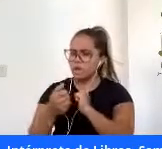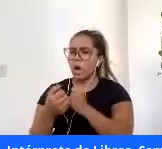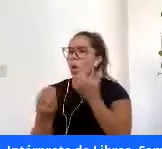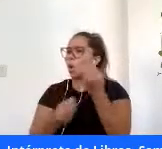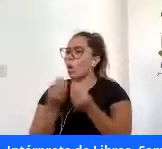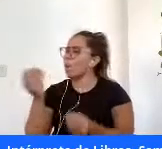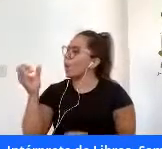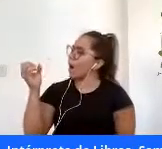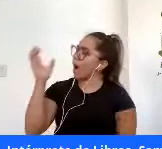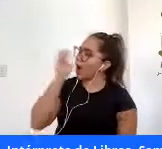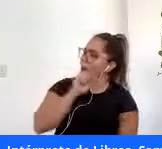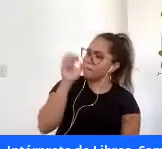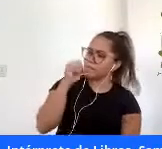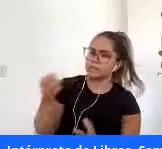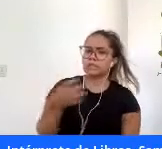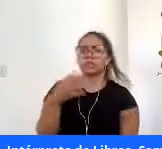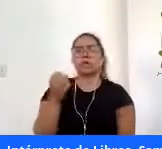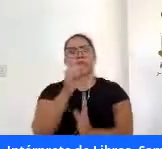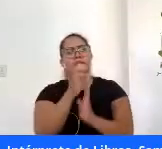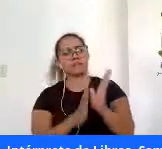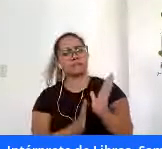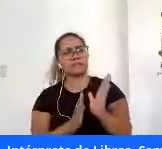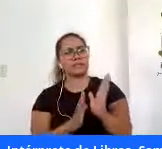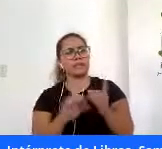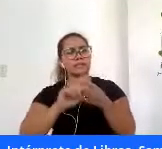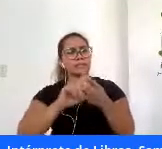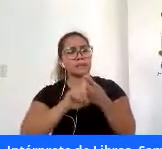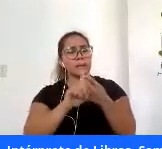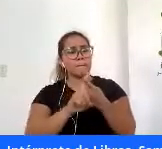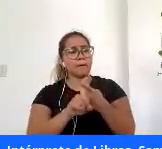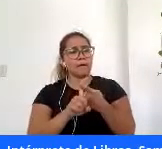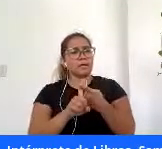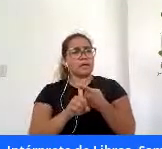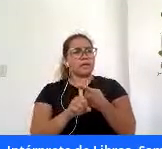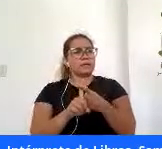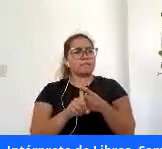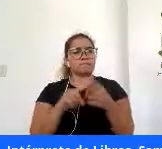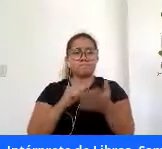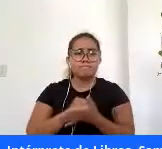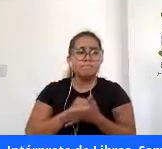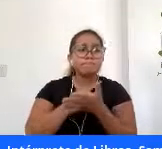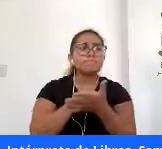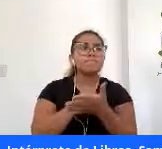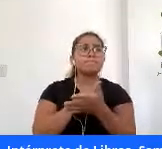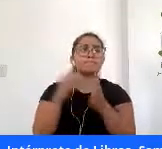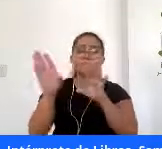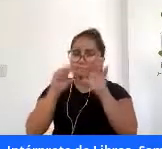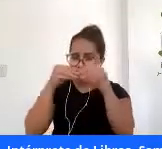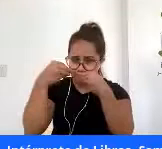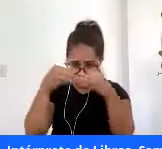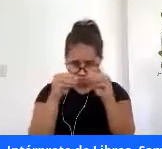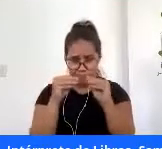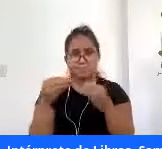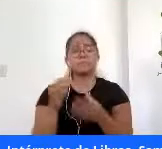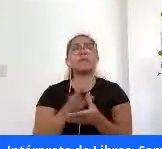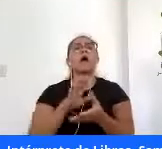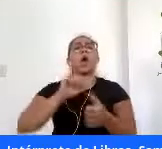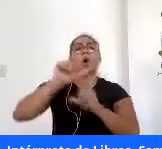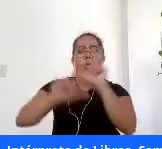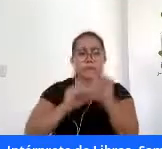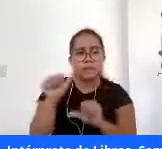uma tarefa nova, uma atividade nova, e também vai estar auxiliando na plasticidade sináptica, né, na alteração